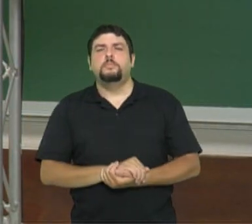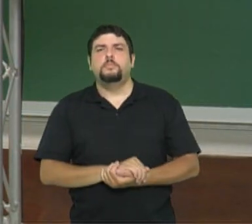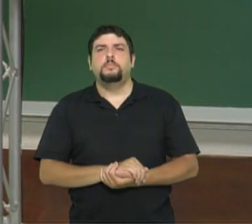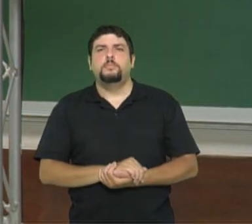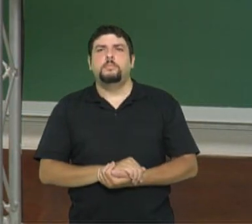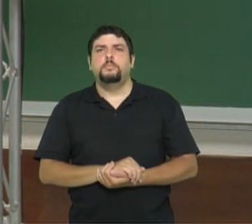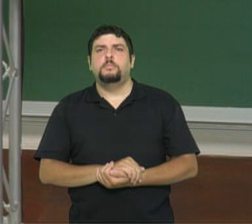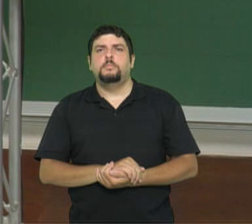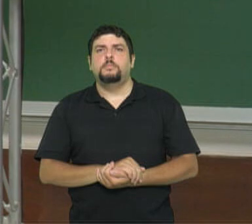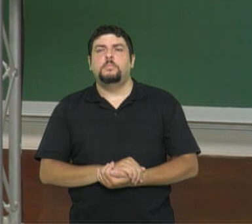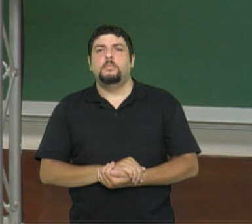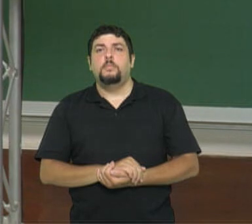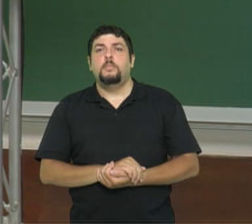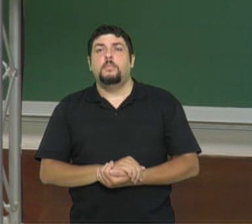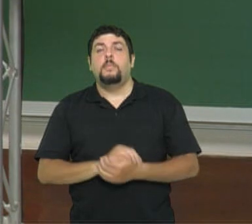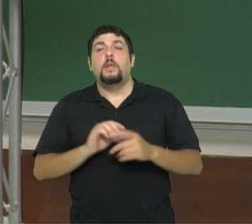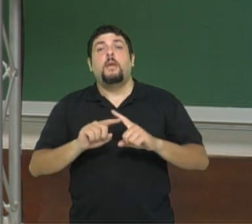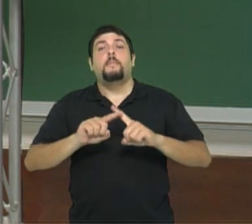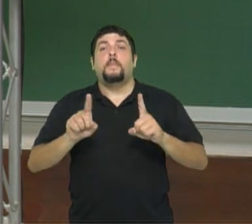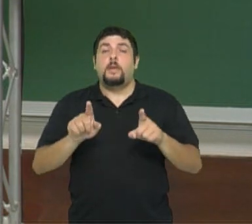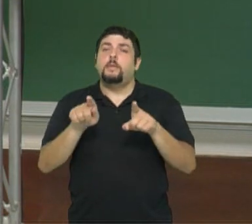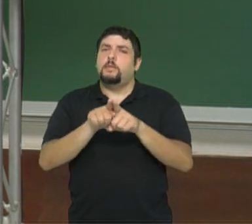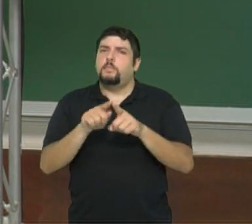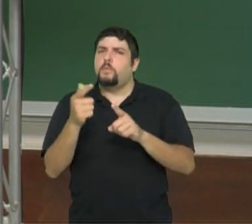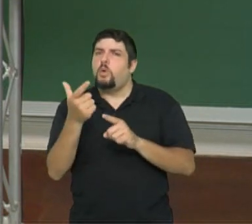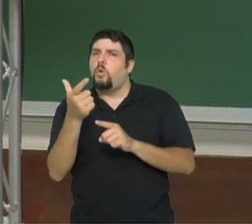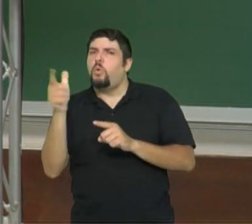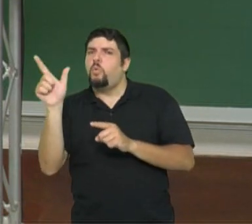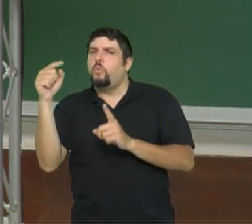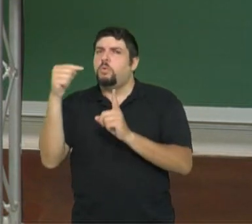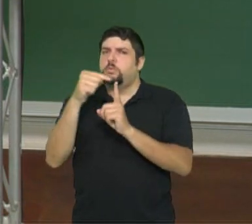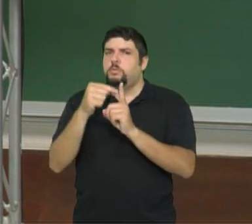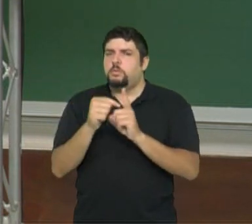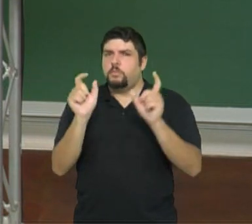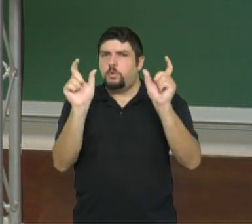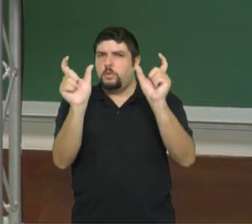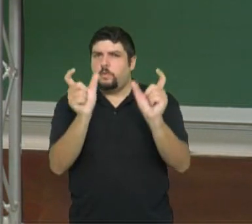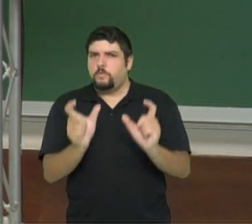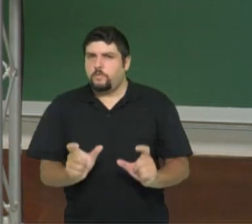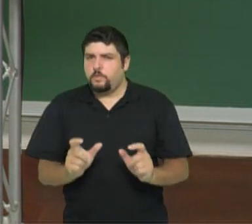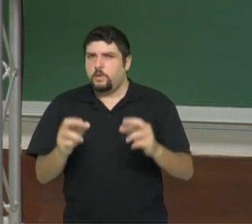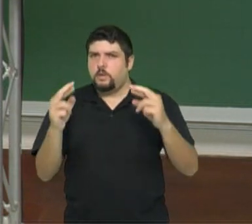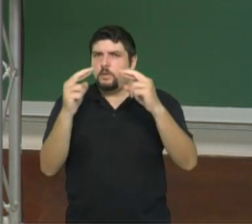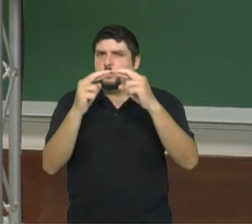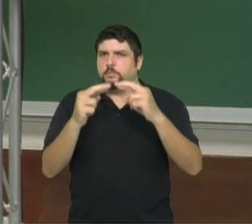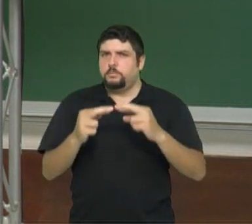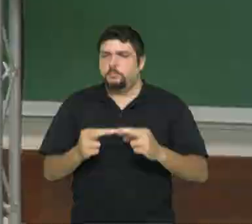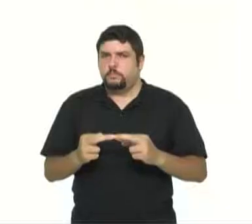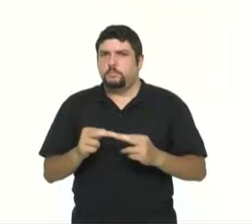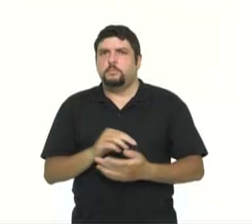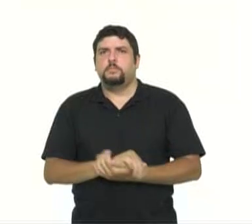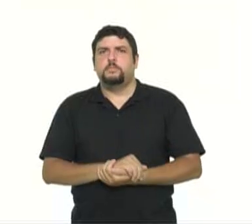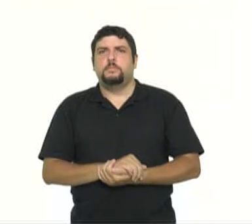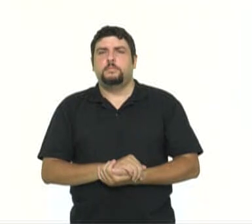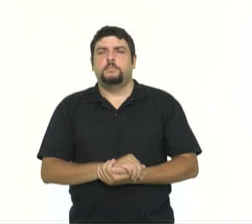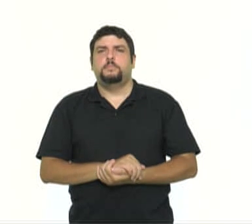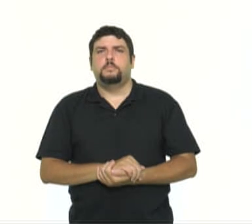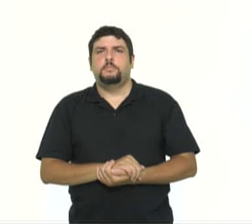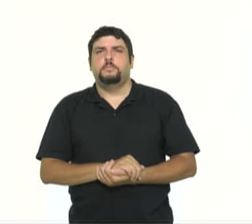Mas nós temos também outro tipo de classificação das rimas. Elas não são só alternadas. Olha